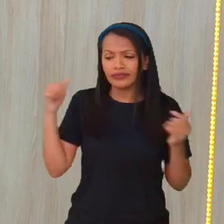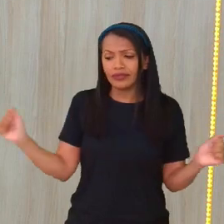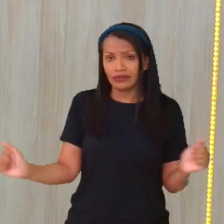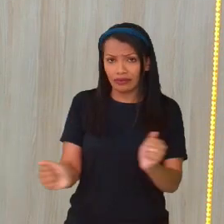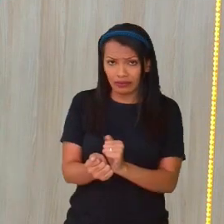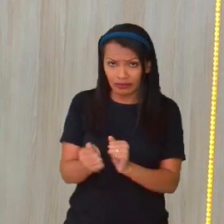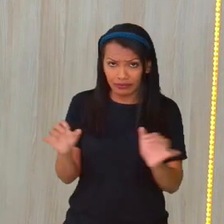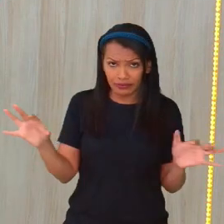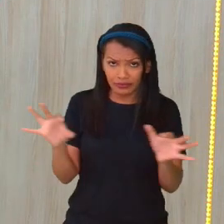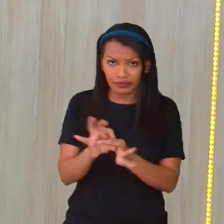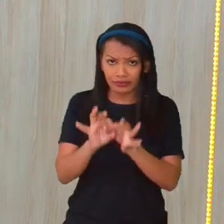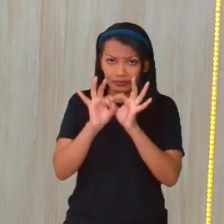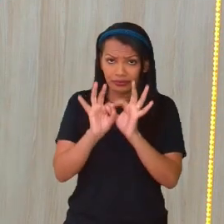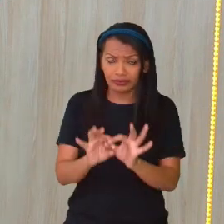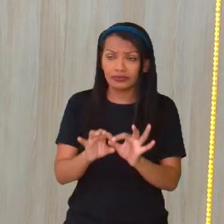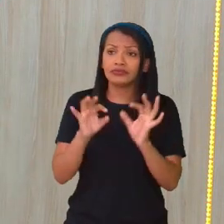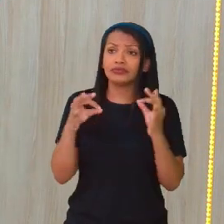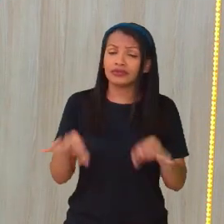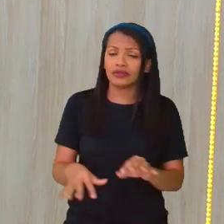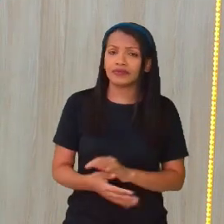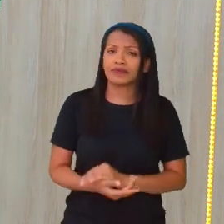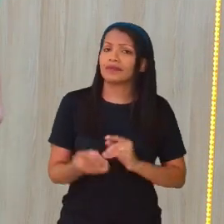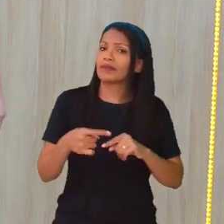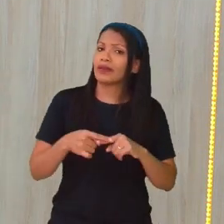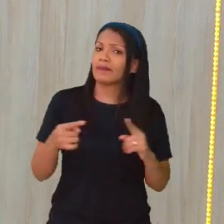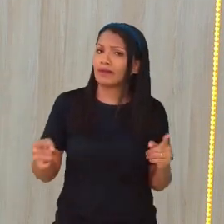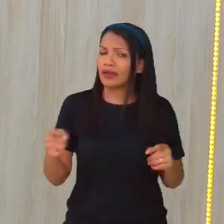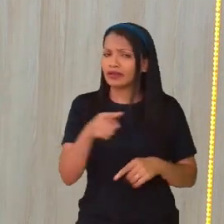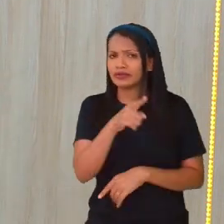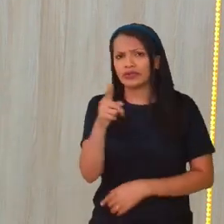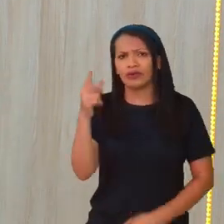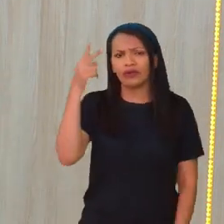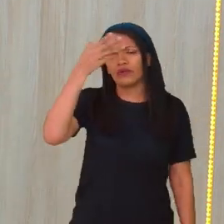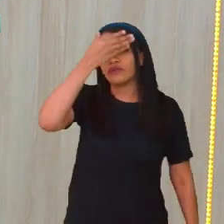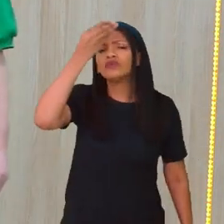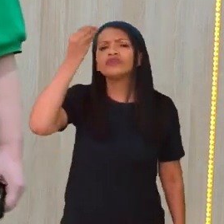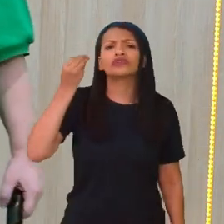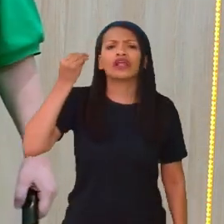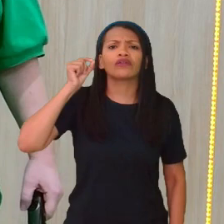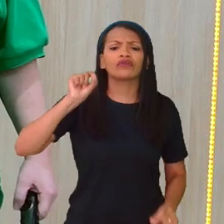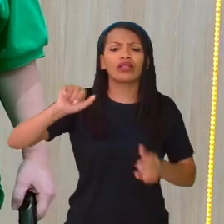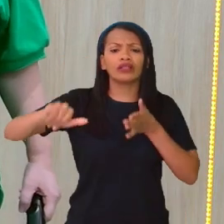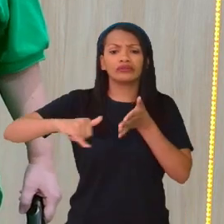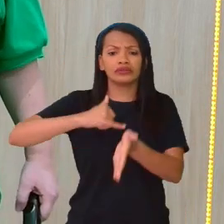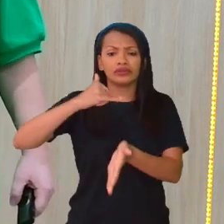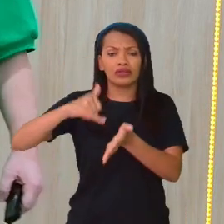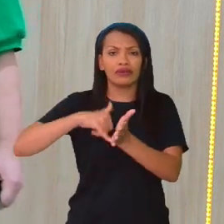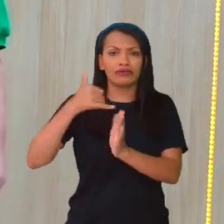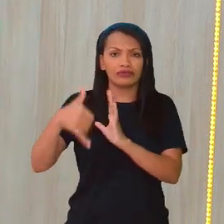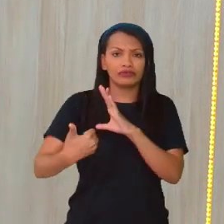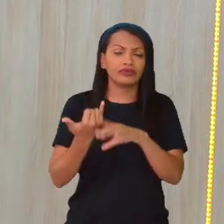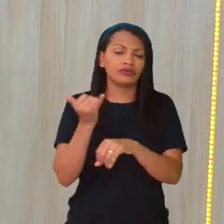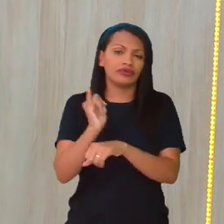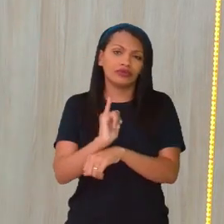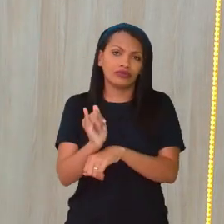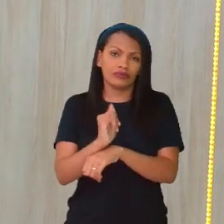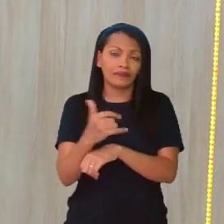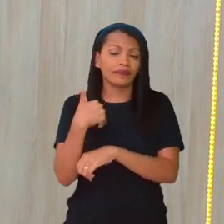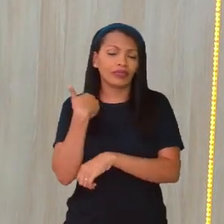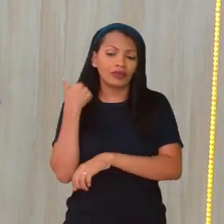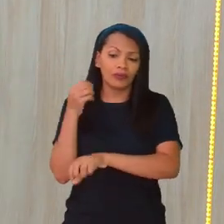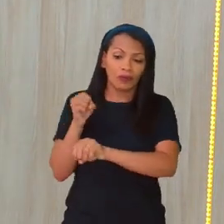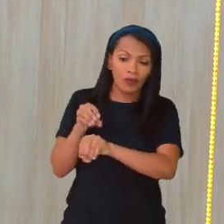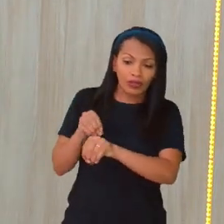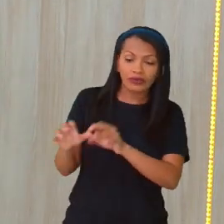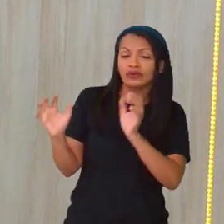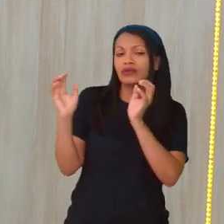interligado. Bom, mas não esquece de se inscrever no YouTube, né? Lá no Educa